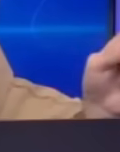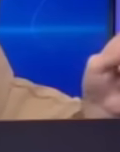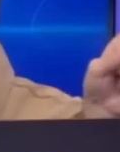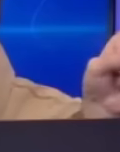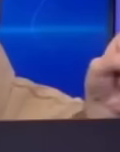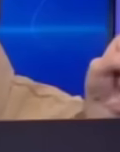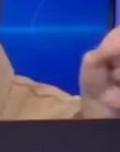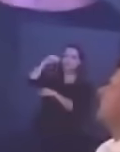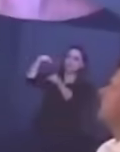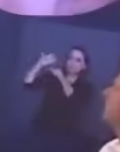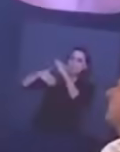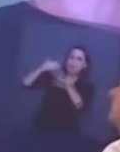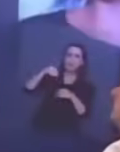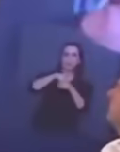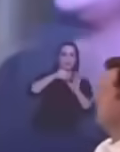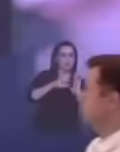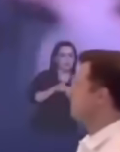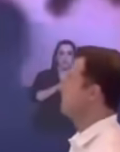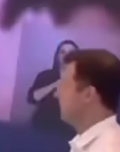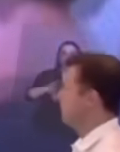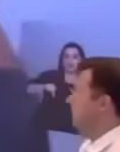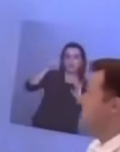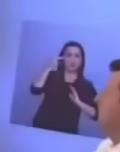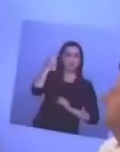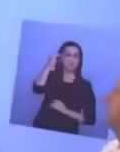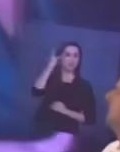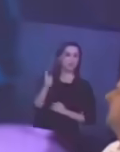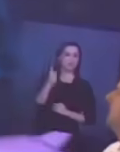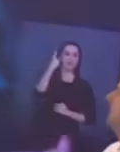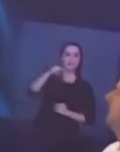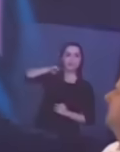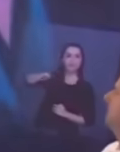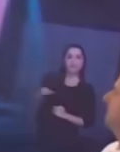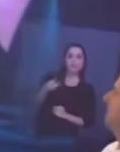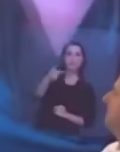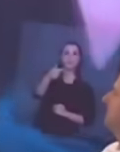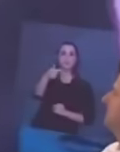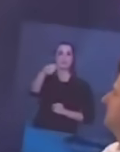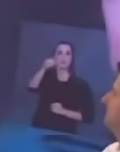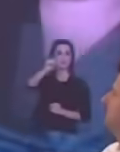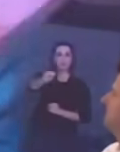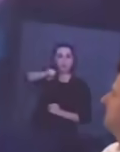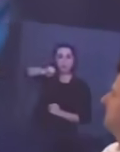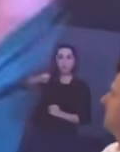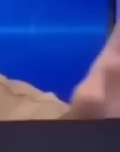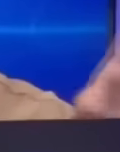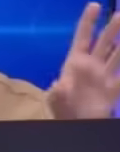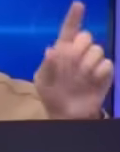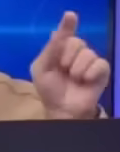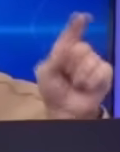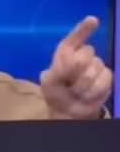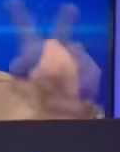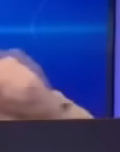Que ela foi perguntada sobre o Sérgio Moro pela Gabriela, e ela era muito próxima do Sérgio Moro, né? Muita gente falou no chat que não confia na Joyce, a gente confia desconfiando de todo mundo, viu,